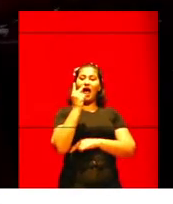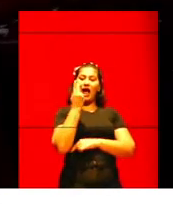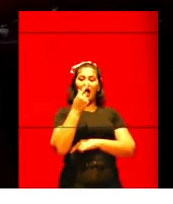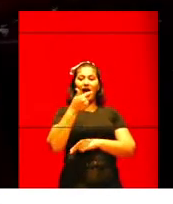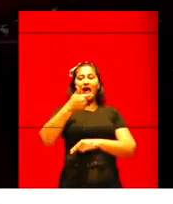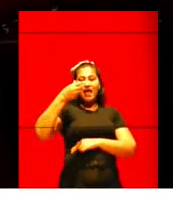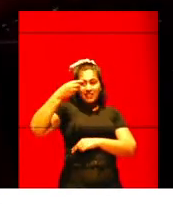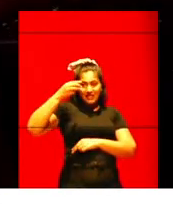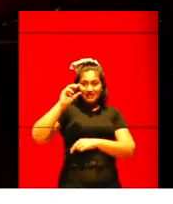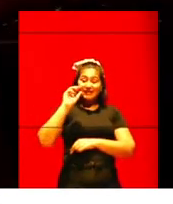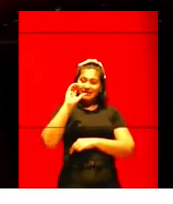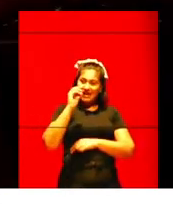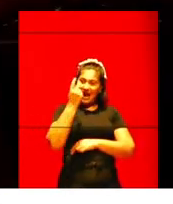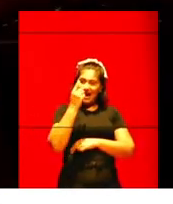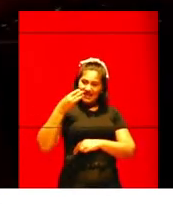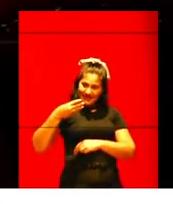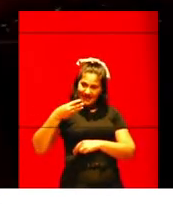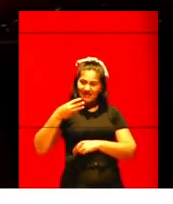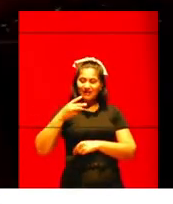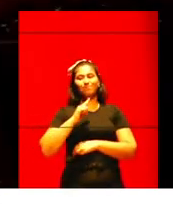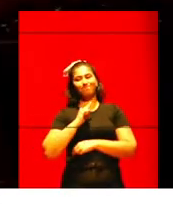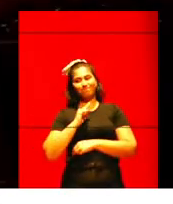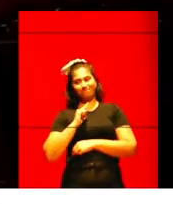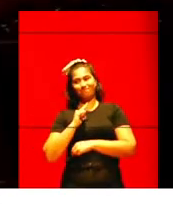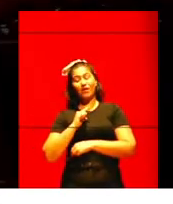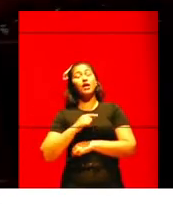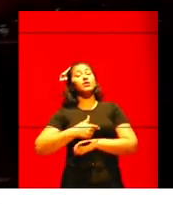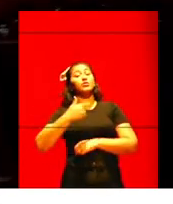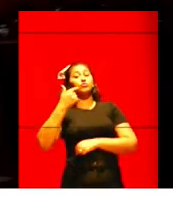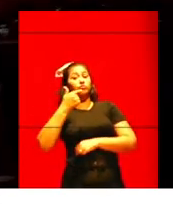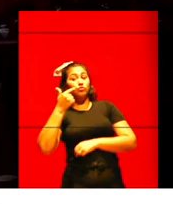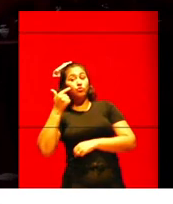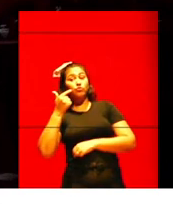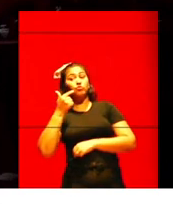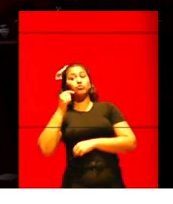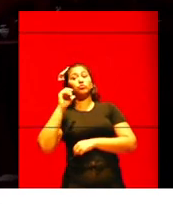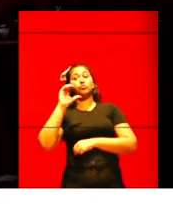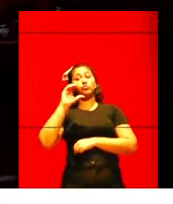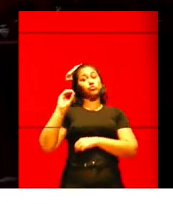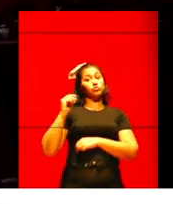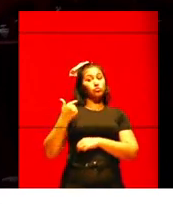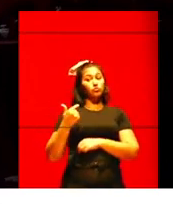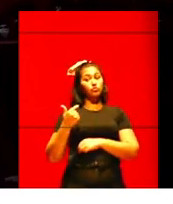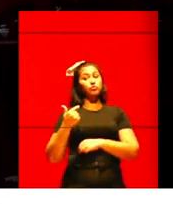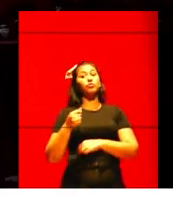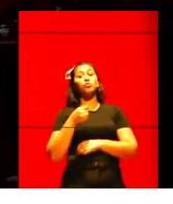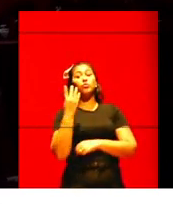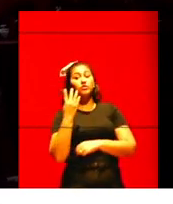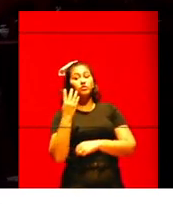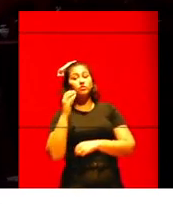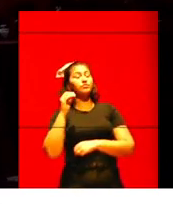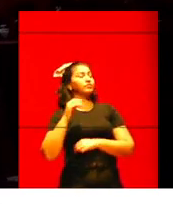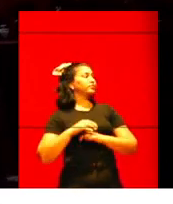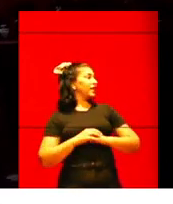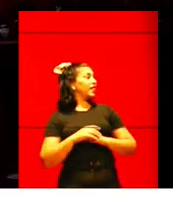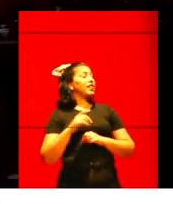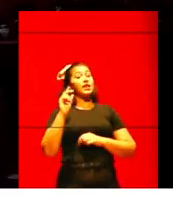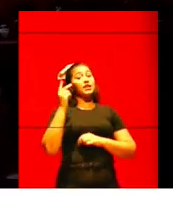CH3. O segundo carbono aqui, ele é o quê? Tem quantos hidrogênios? por isso que